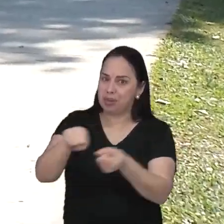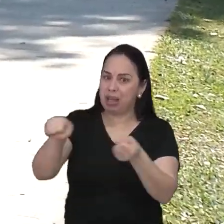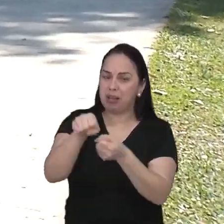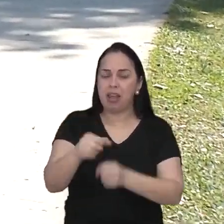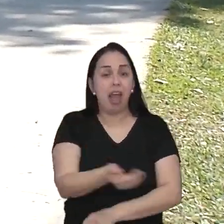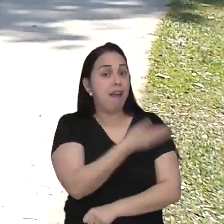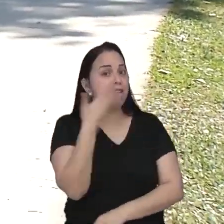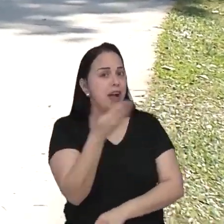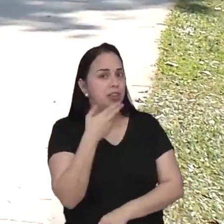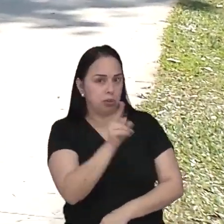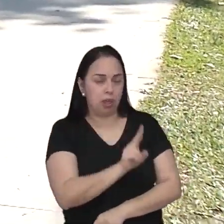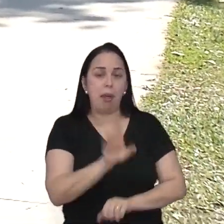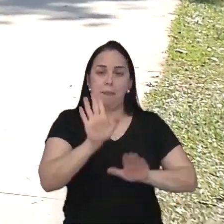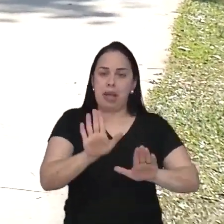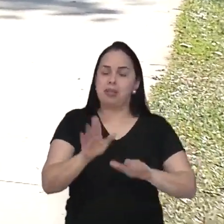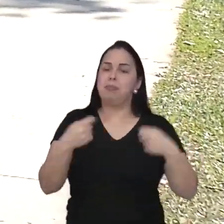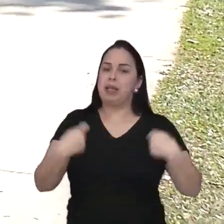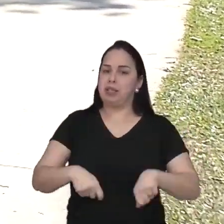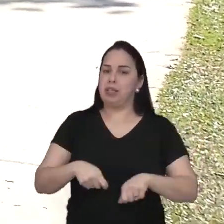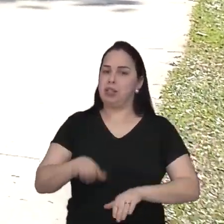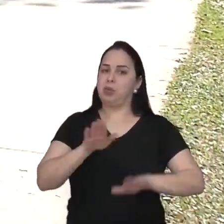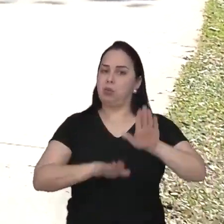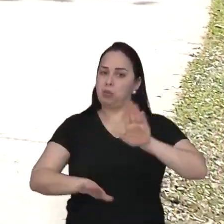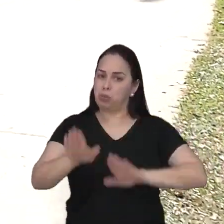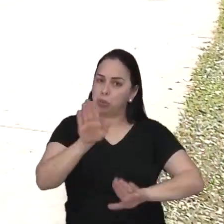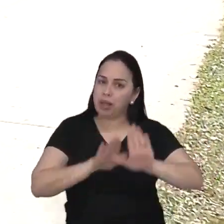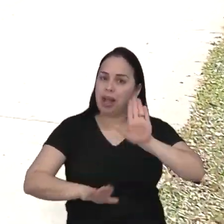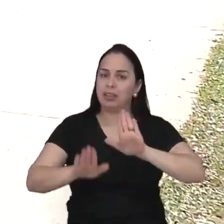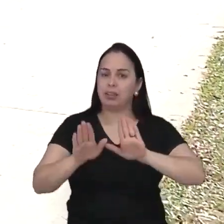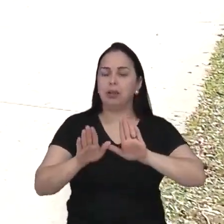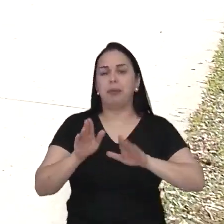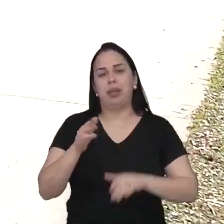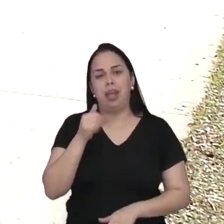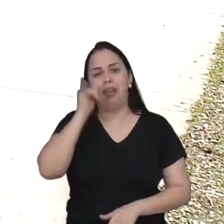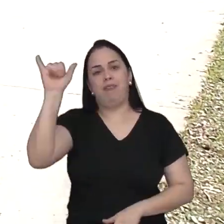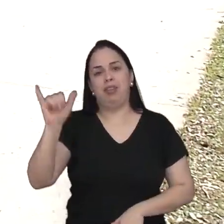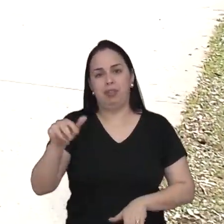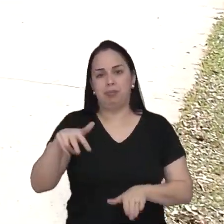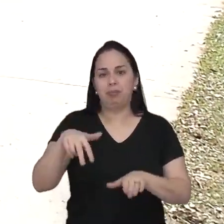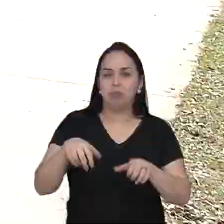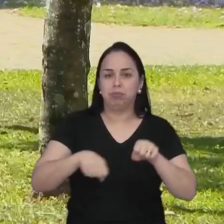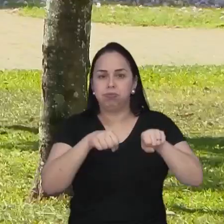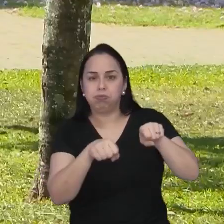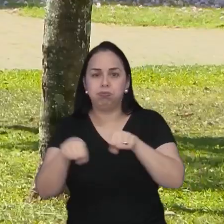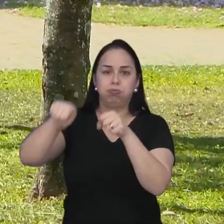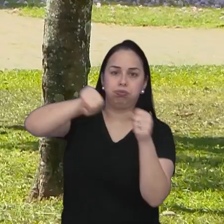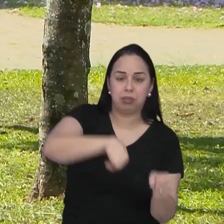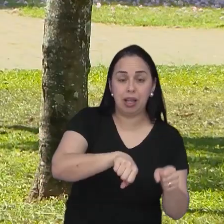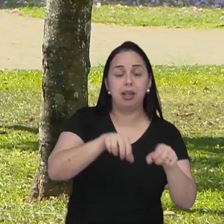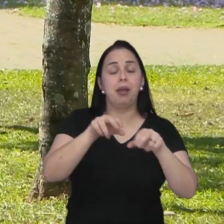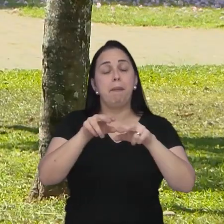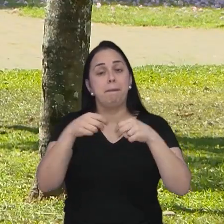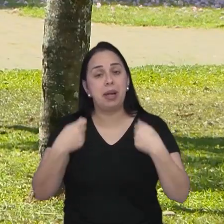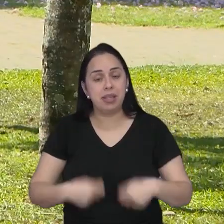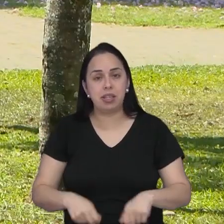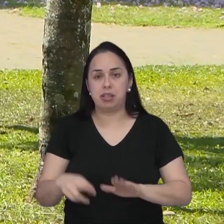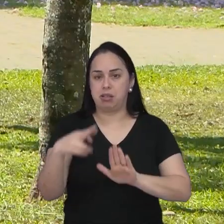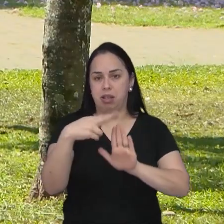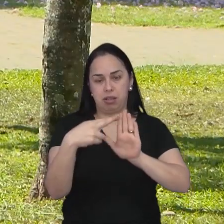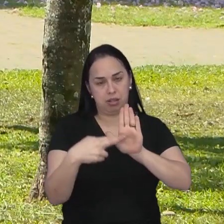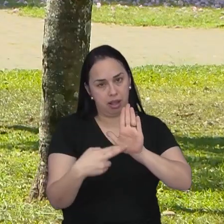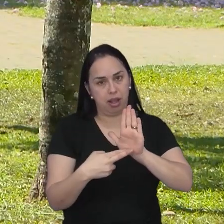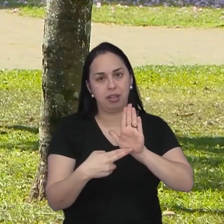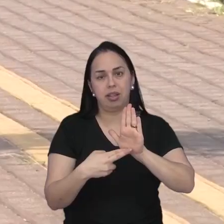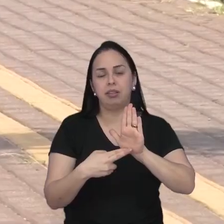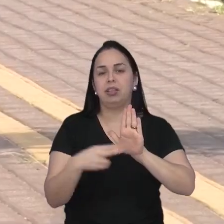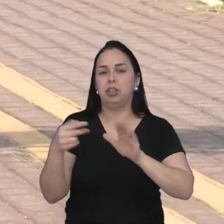sendo fácil de usar, o cuidado com possíveis acidentes não deve ser deixado de lado. Por isso, é preciso respeitar as regras